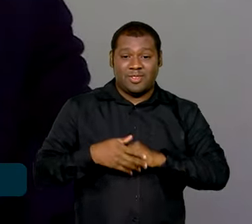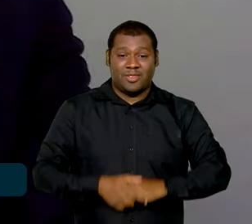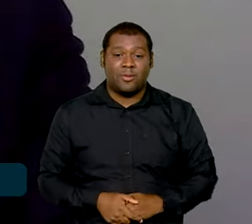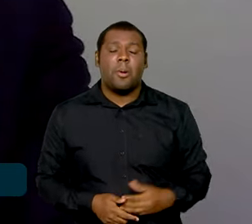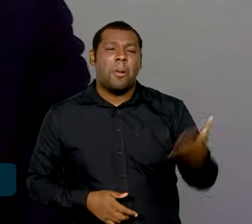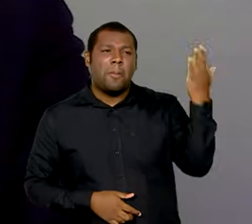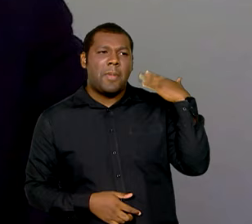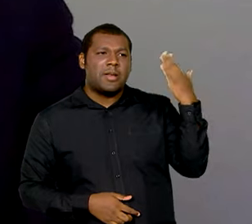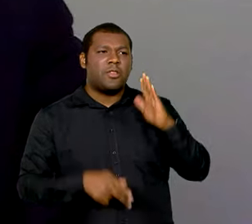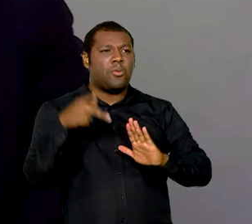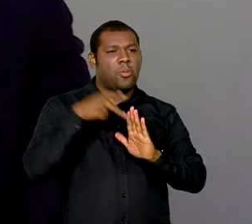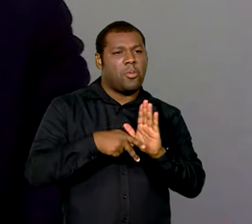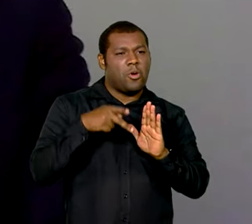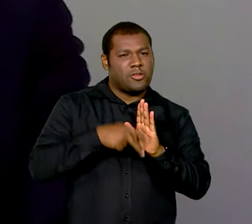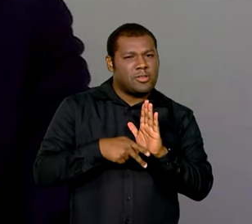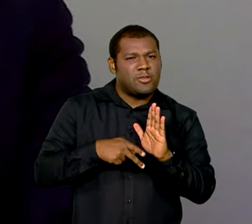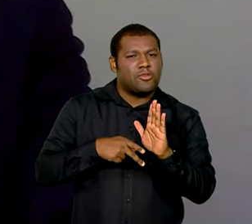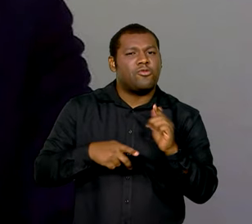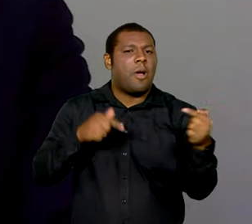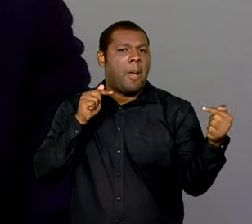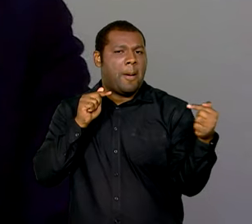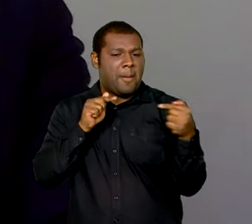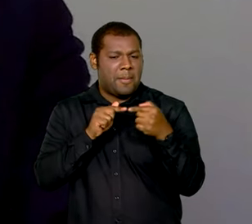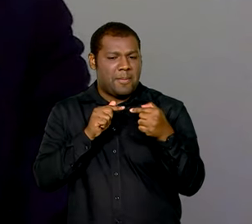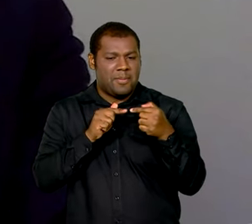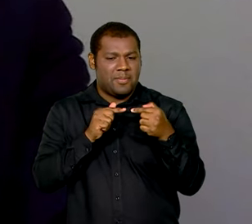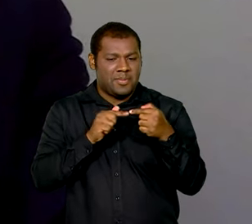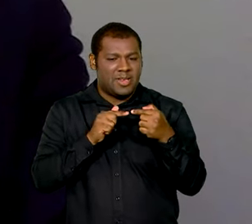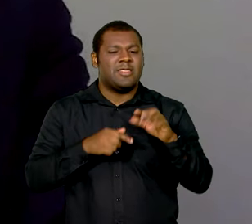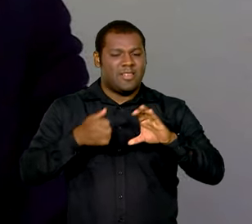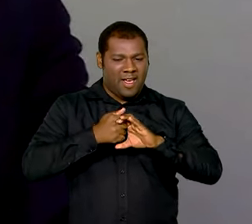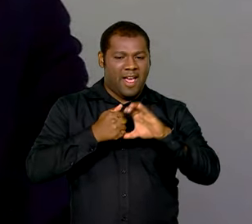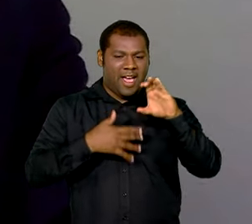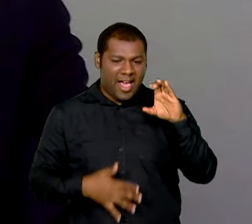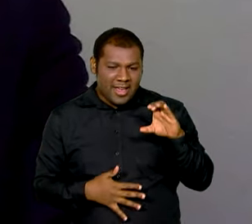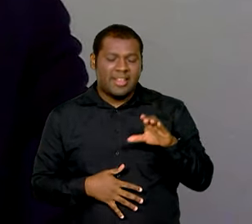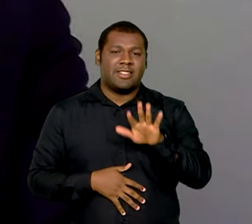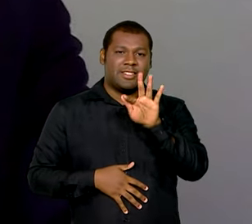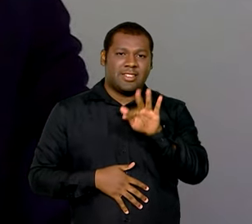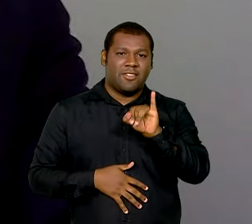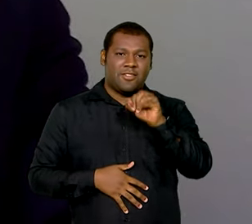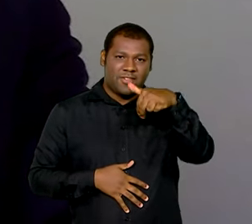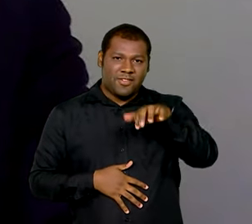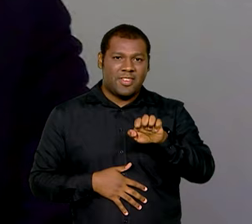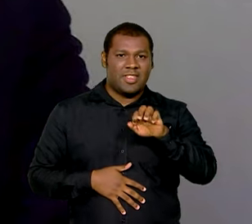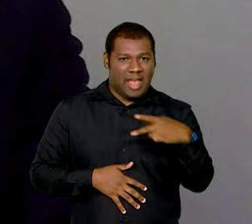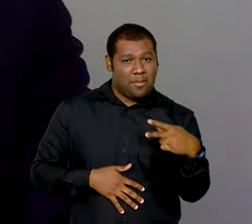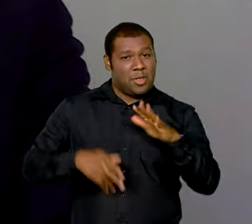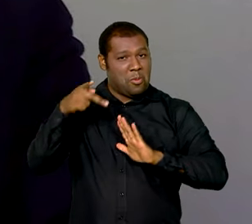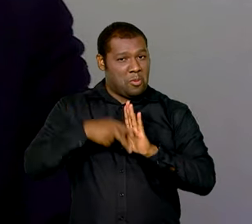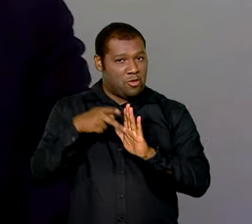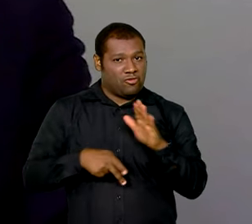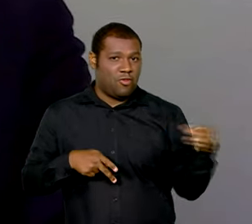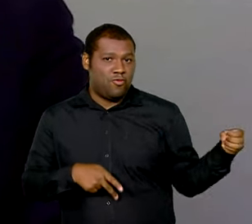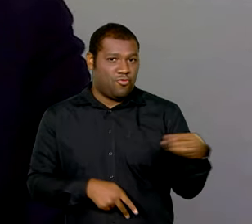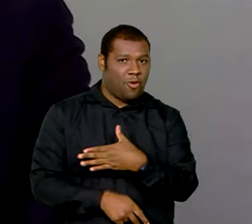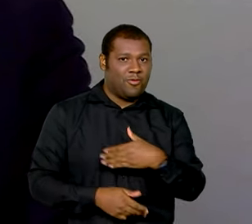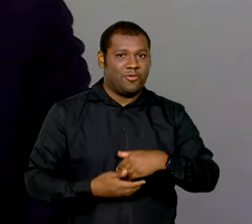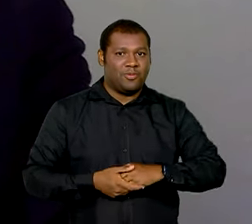um projeto que se encaixava dentro das características da FINEP, um projeto de inovação